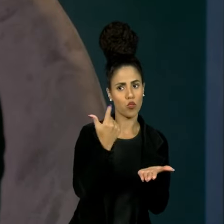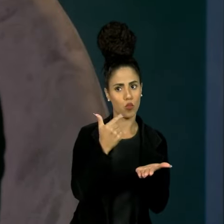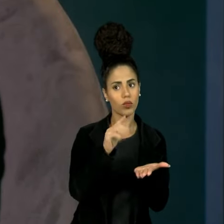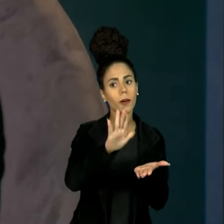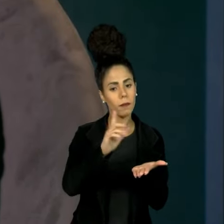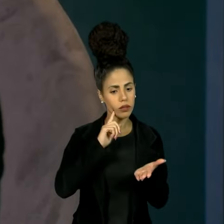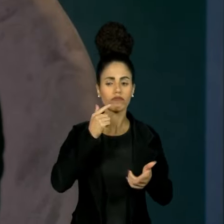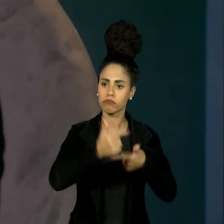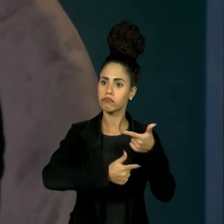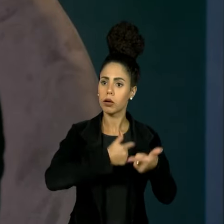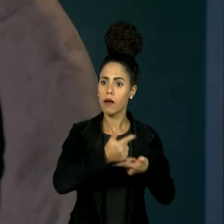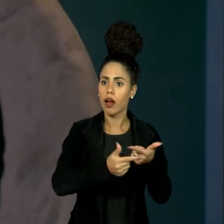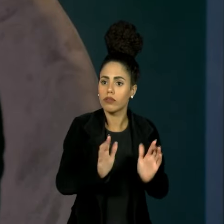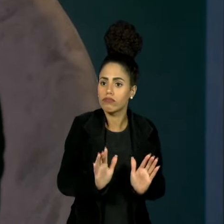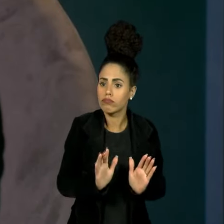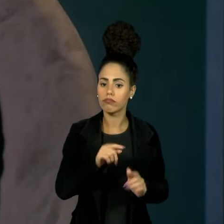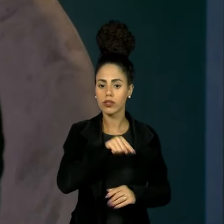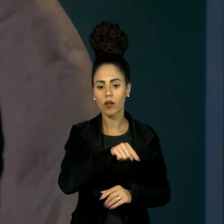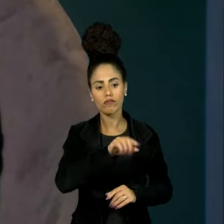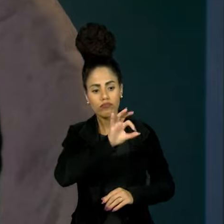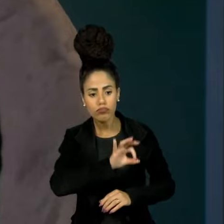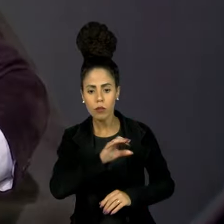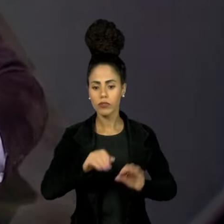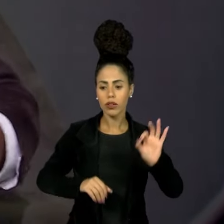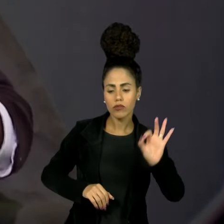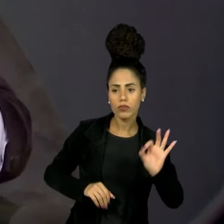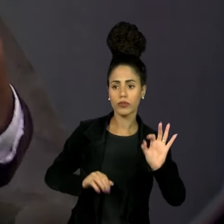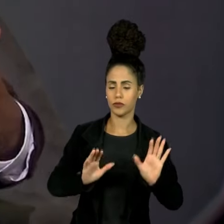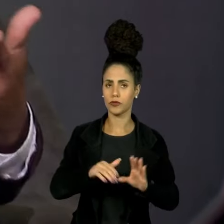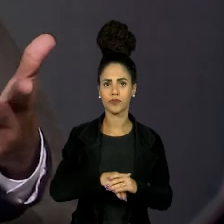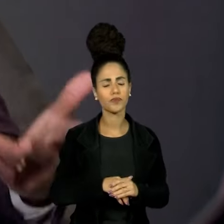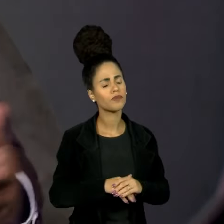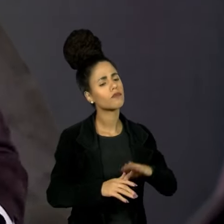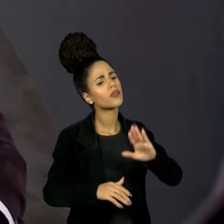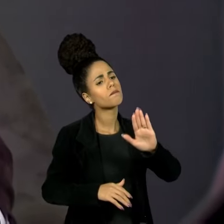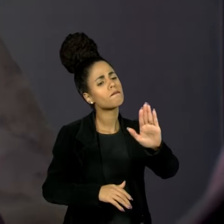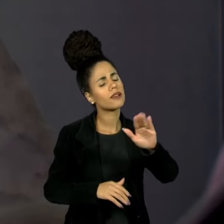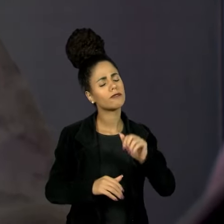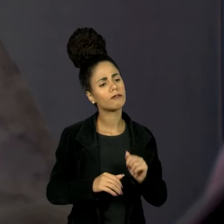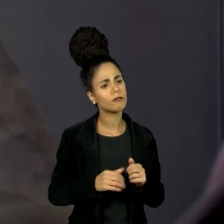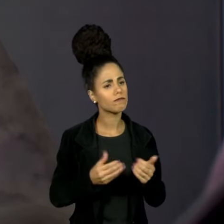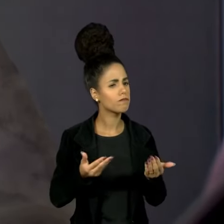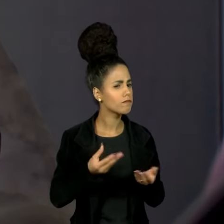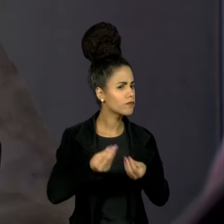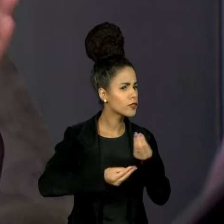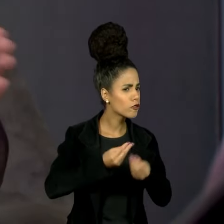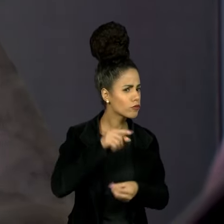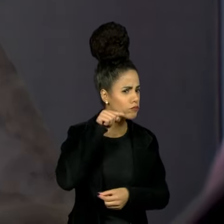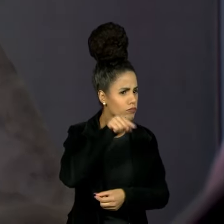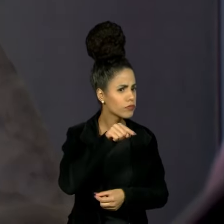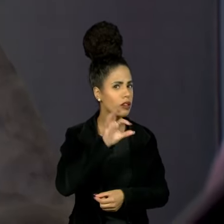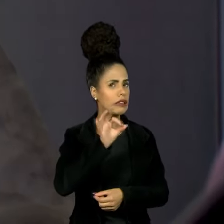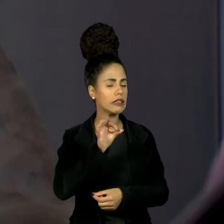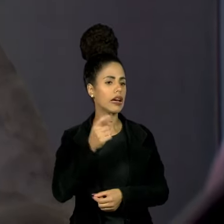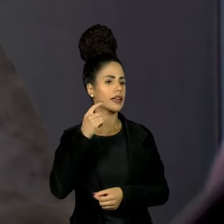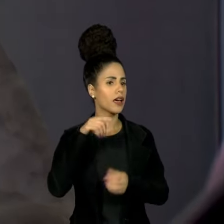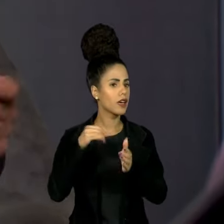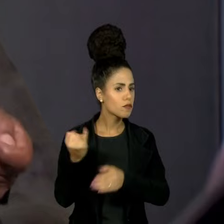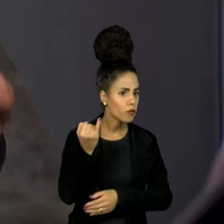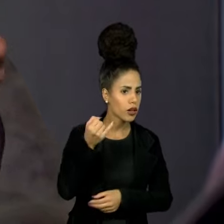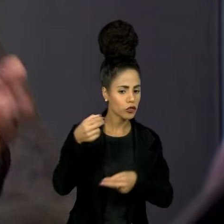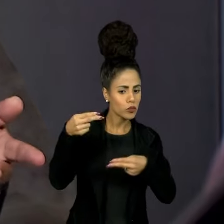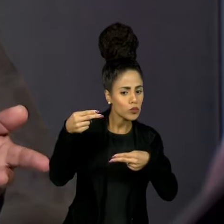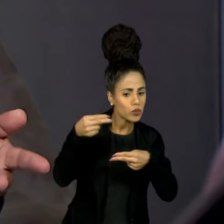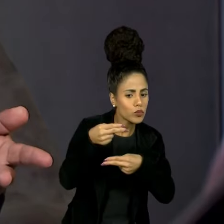acaba saindo aí da taxa de desempregados. Essa não é uma questão que está aí no cerne da ação do SEBRAE? O